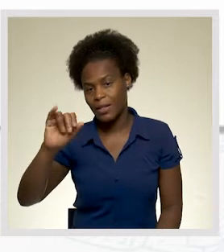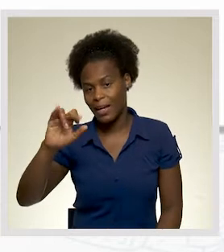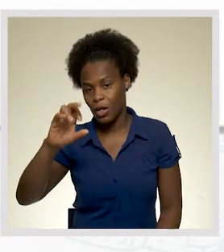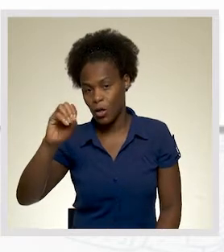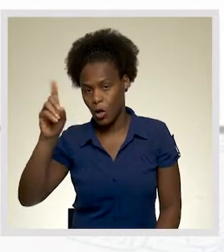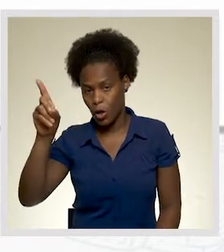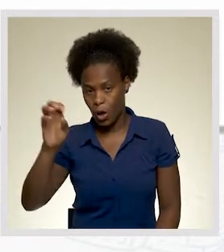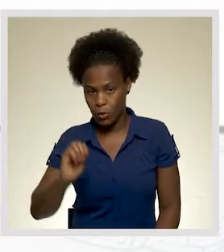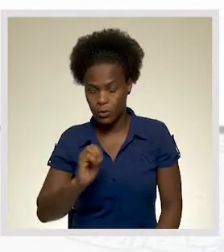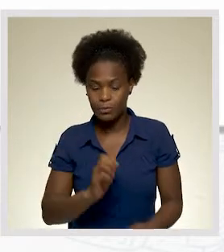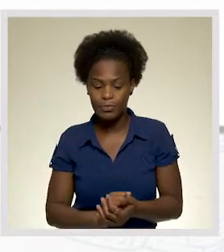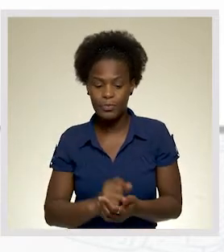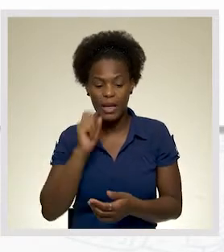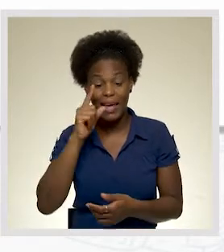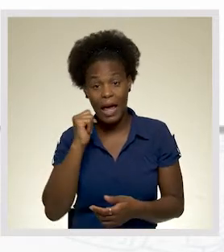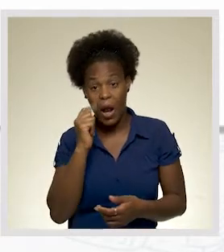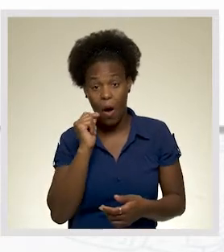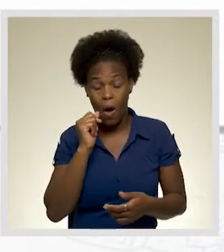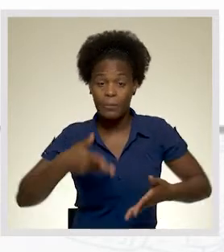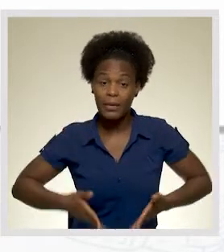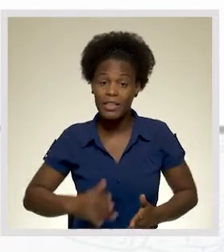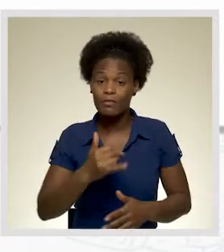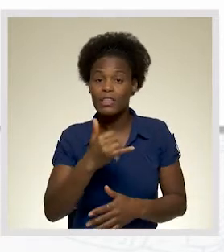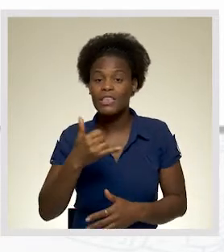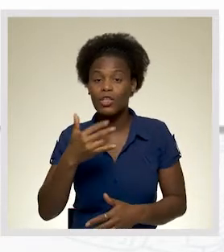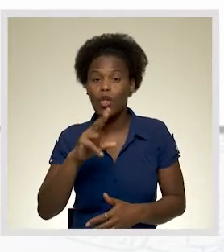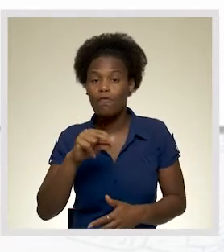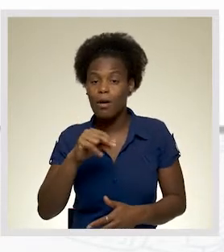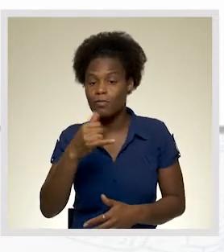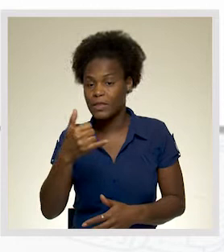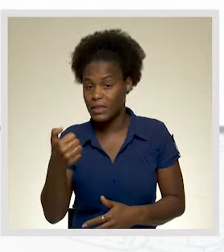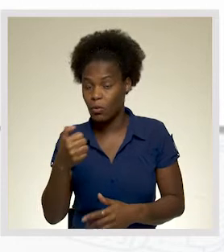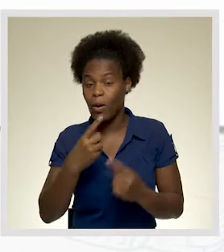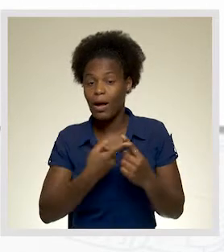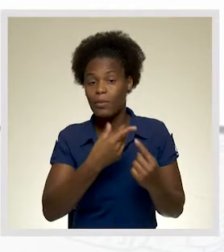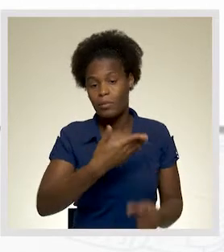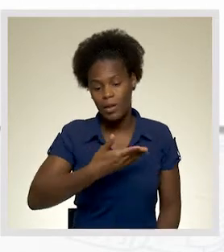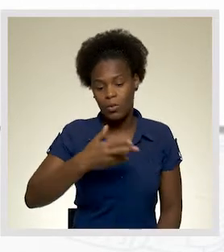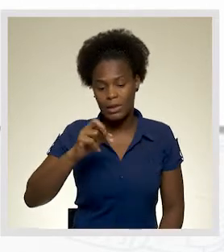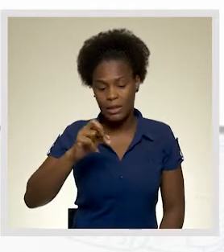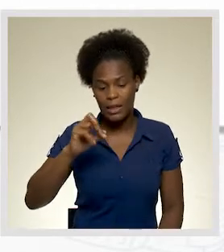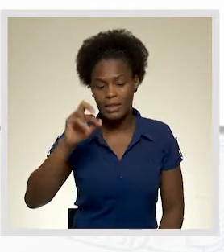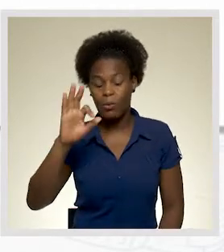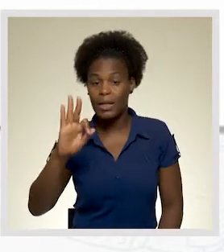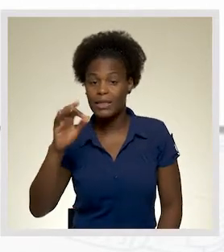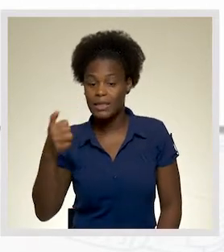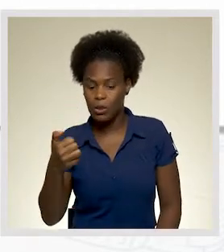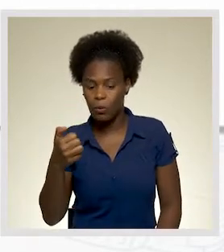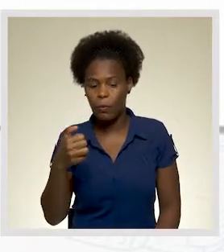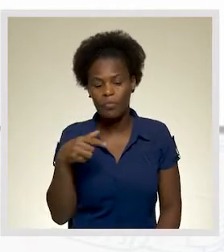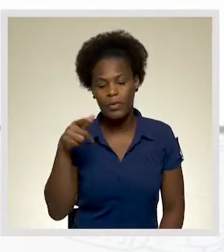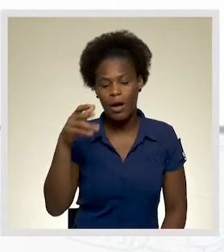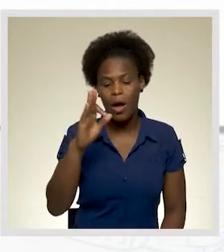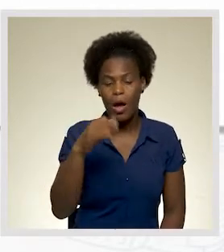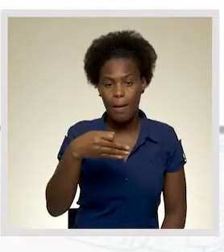Eça de Queiroz nasceu a 25 de novembro de 1845, na Póvoa de Varzim, filho